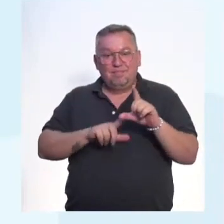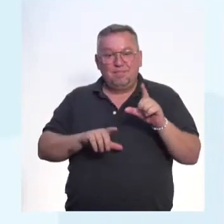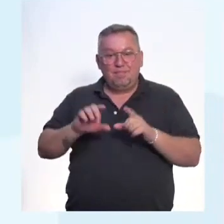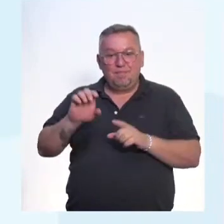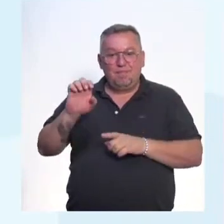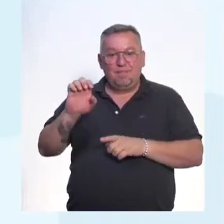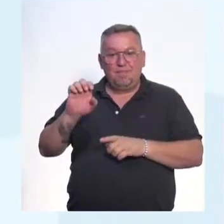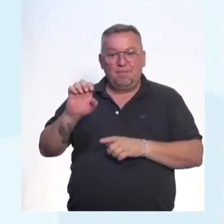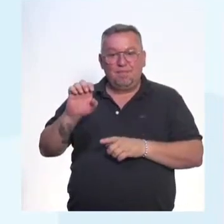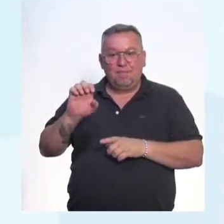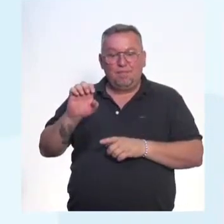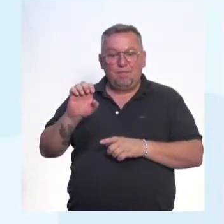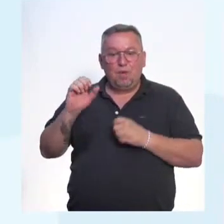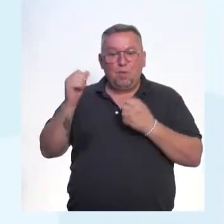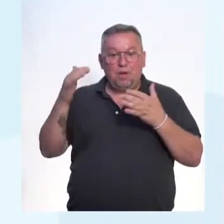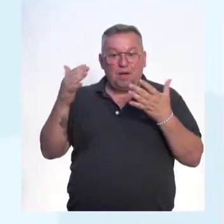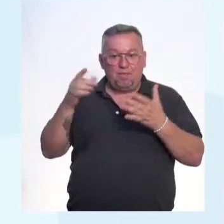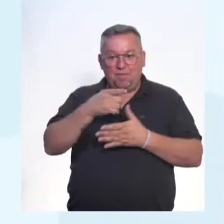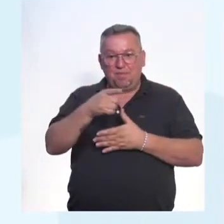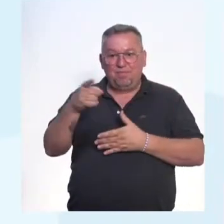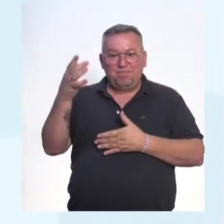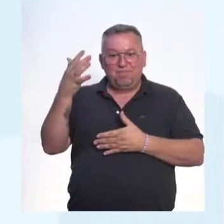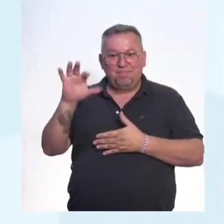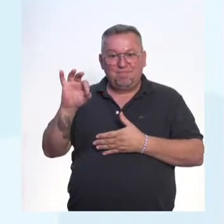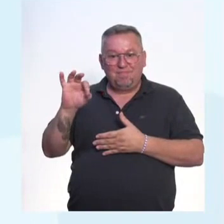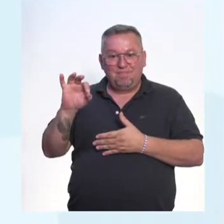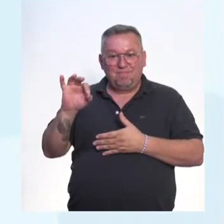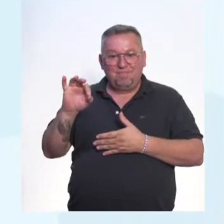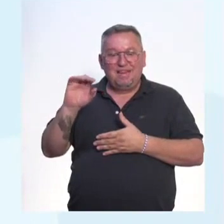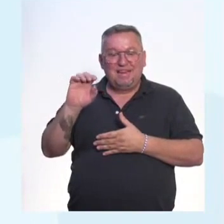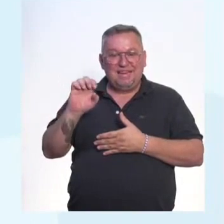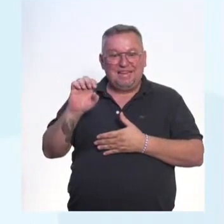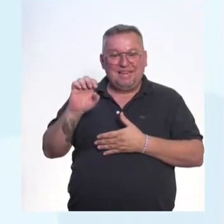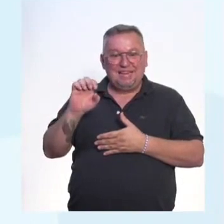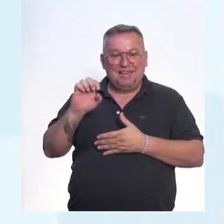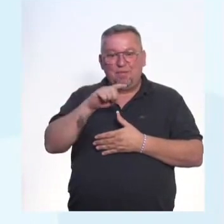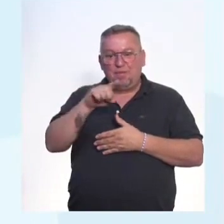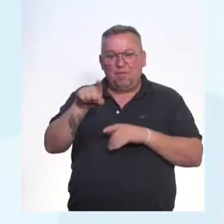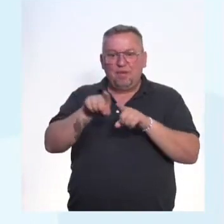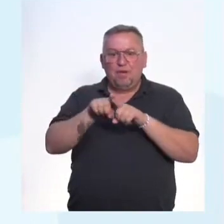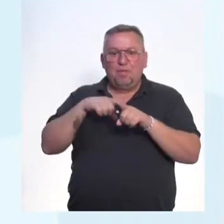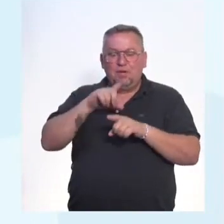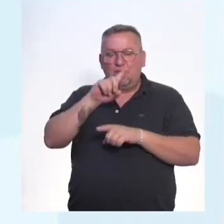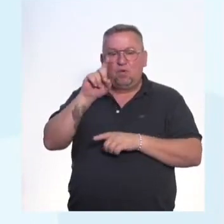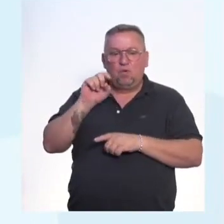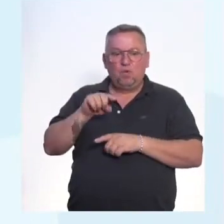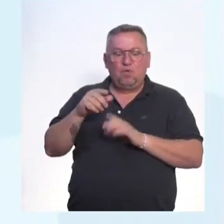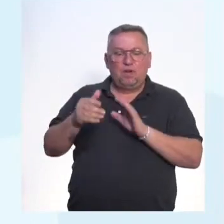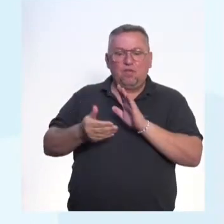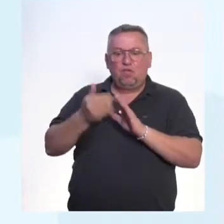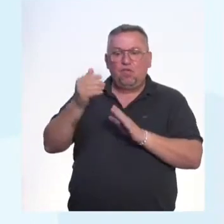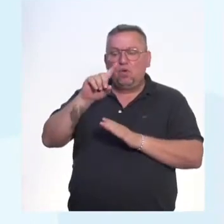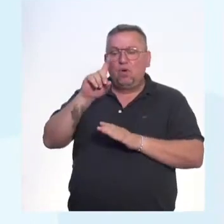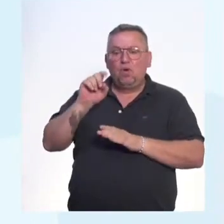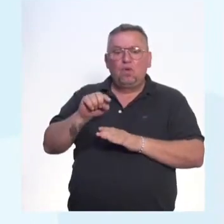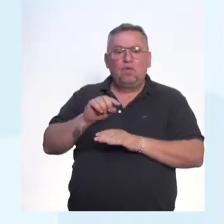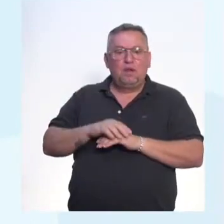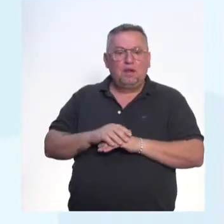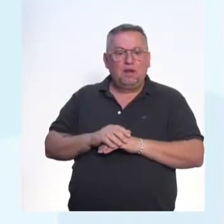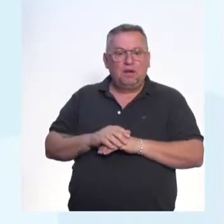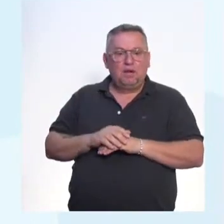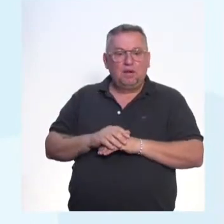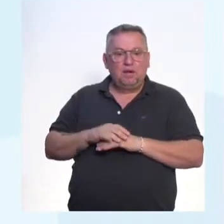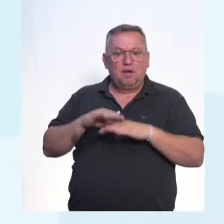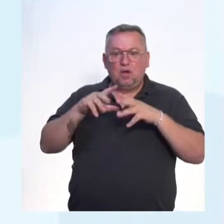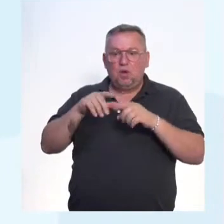E. Parabéns para você que acertou. E para você que estava com dúvida, tirou a dúvida?